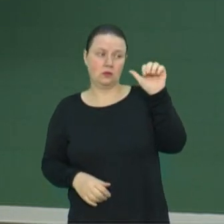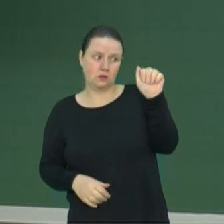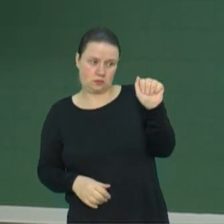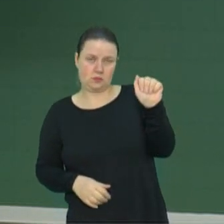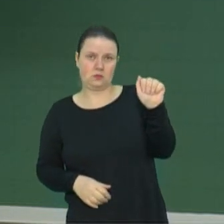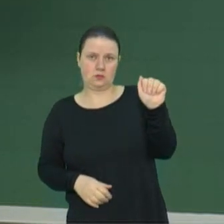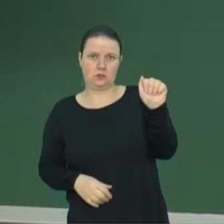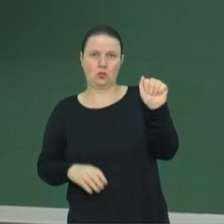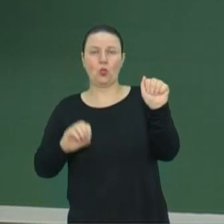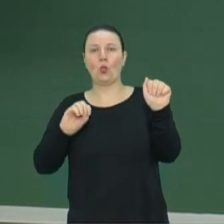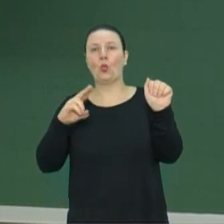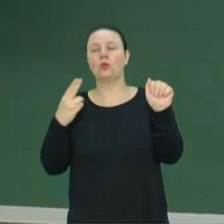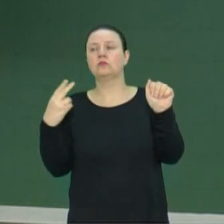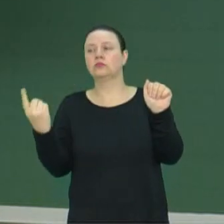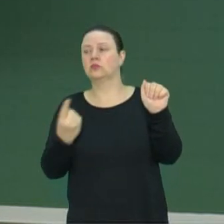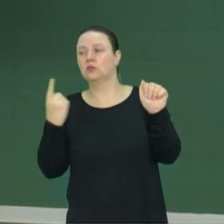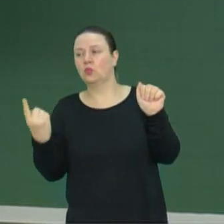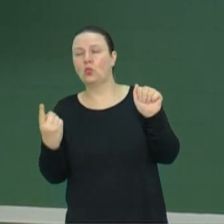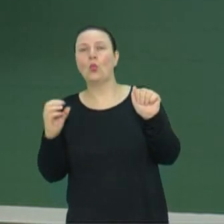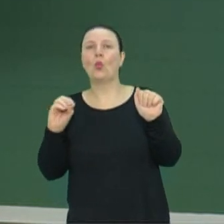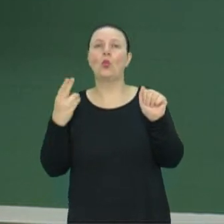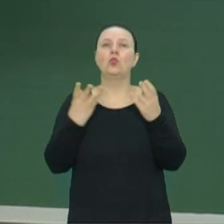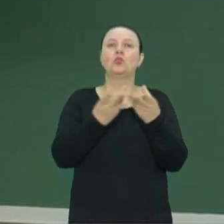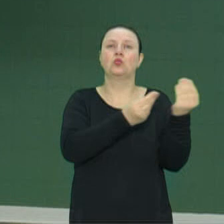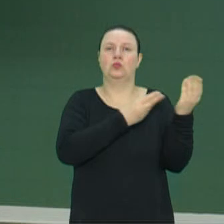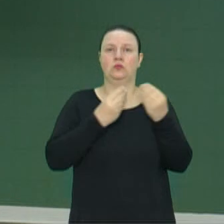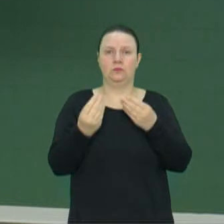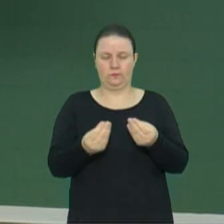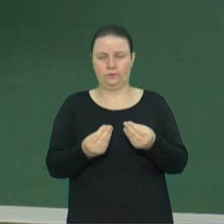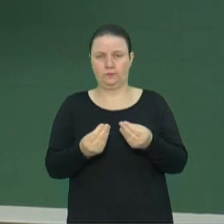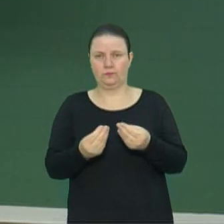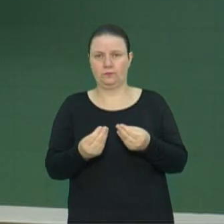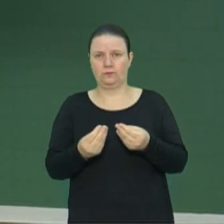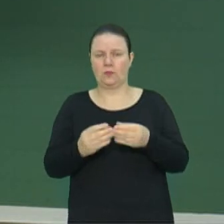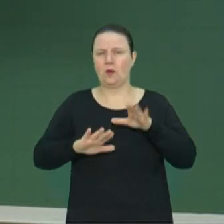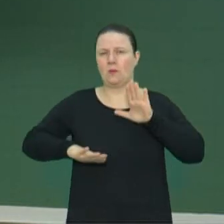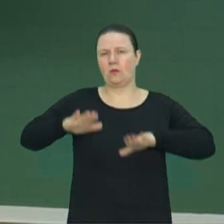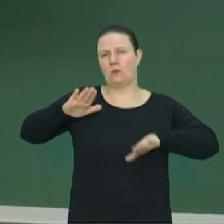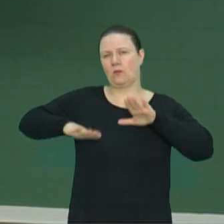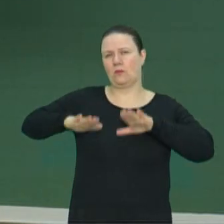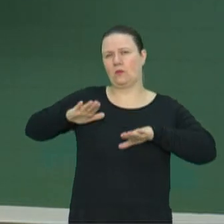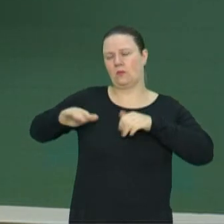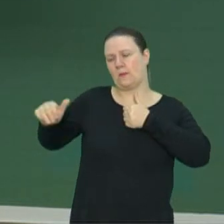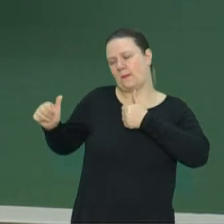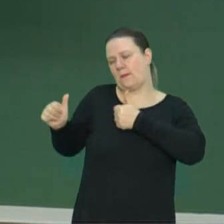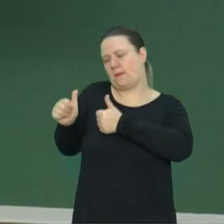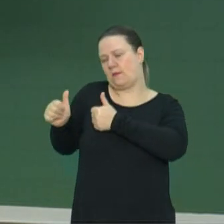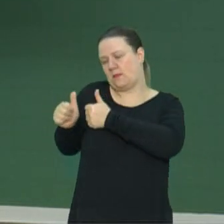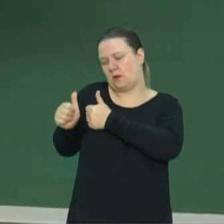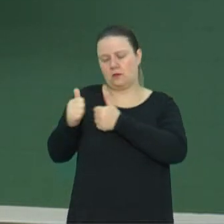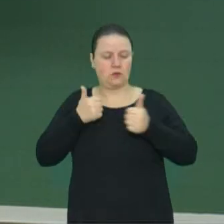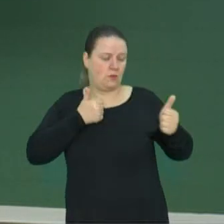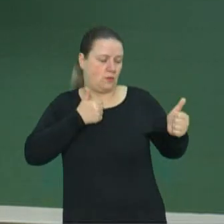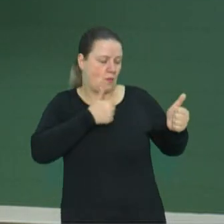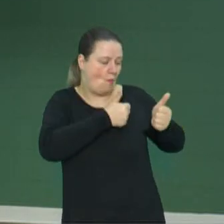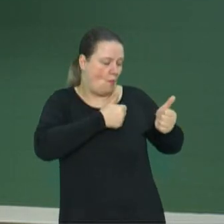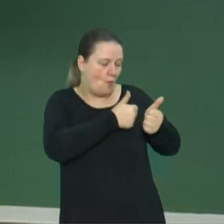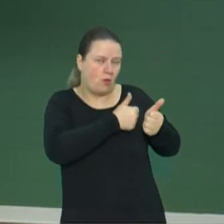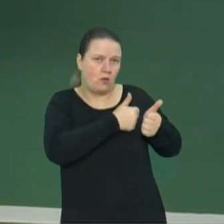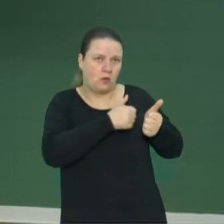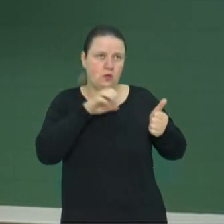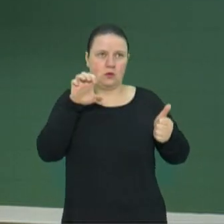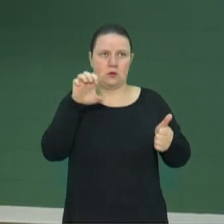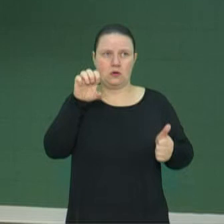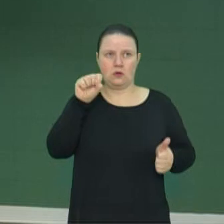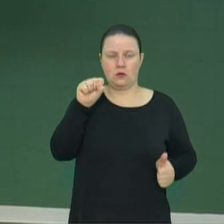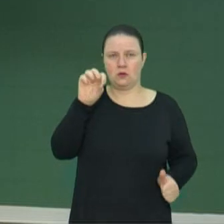no singular ou no plural. Mais ou menos cerca, eu vou usar o esse ou essa. E